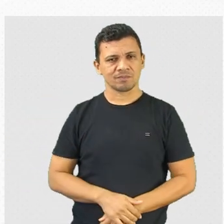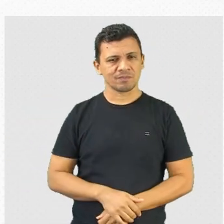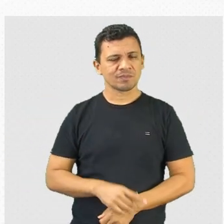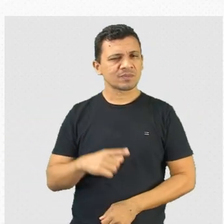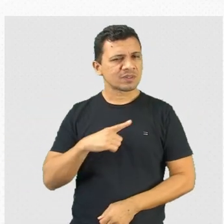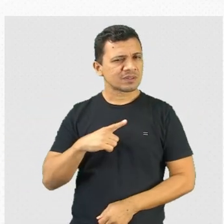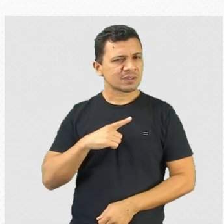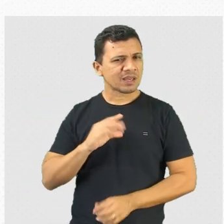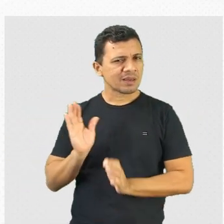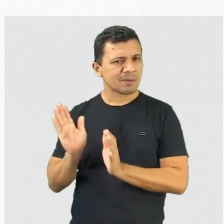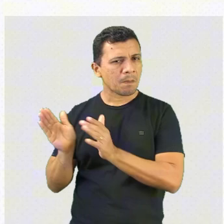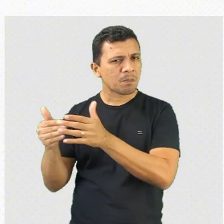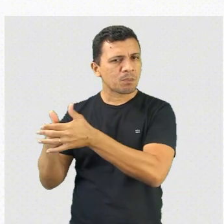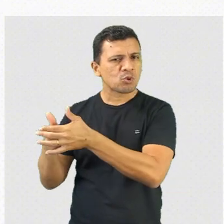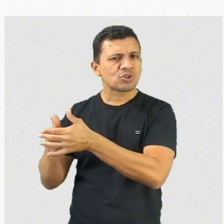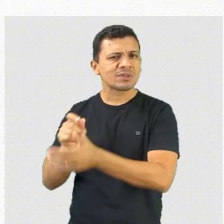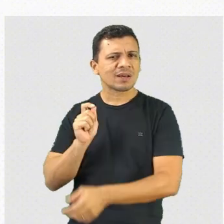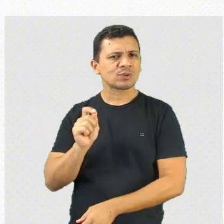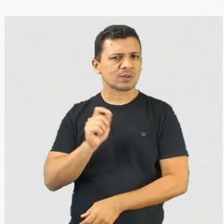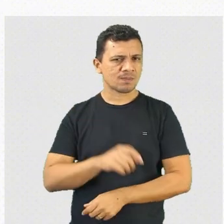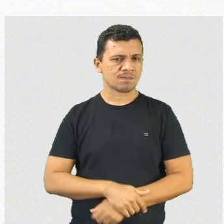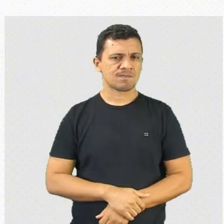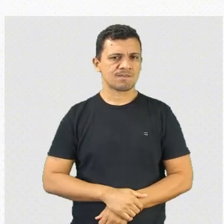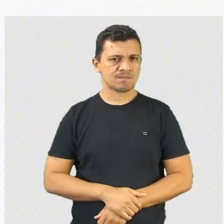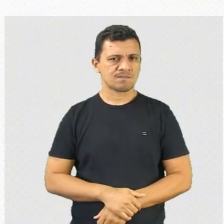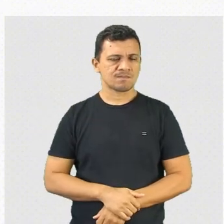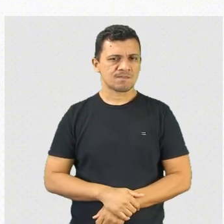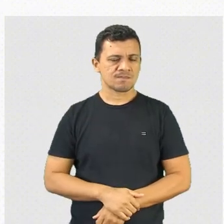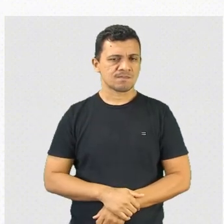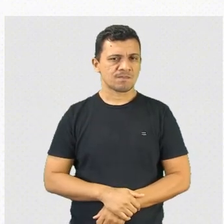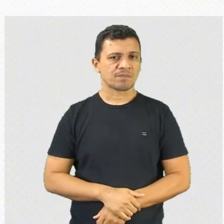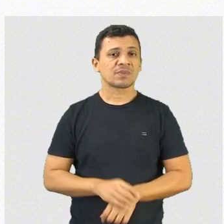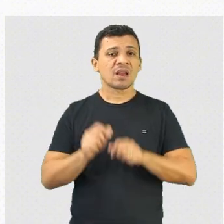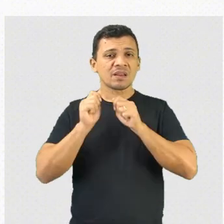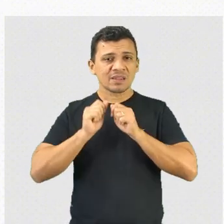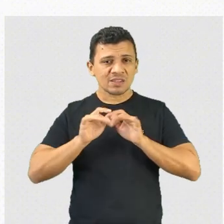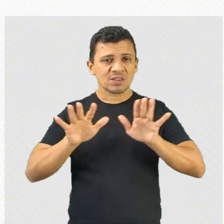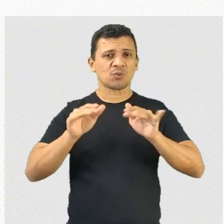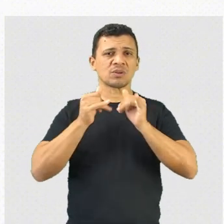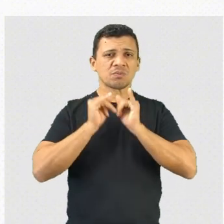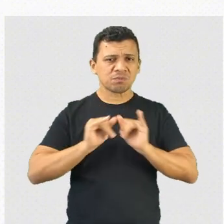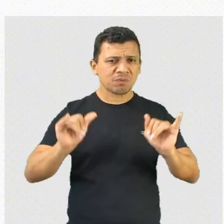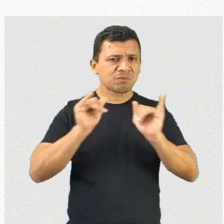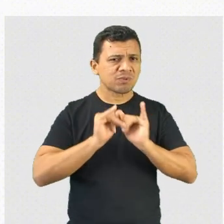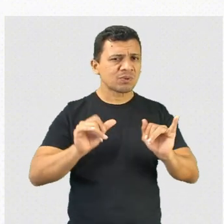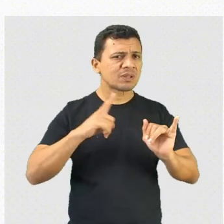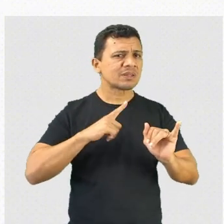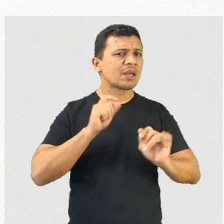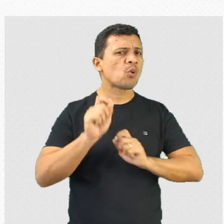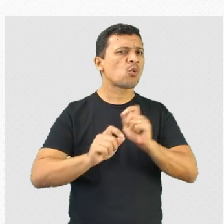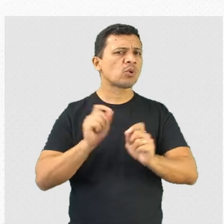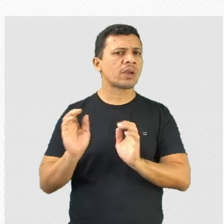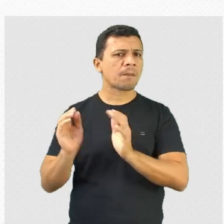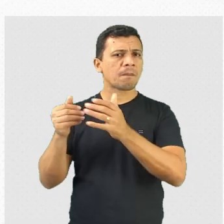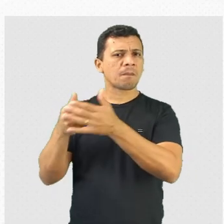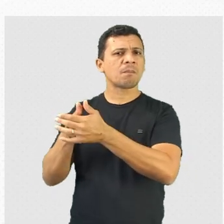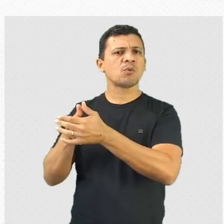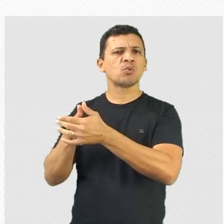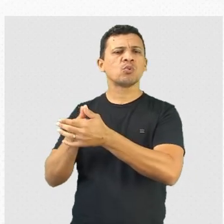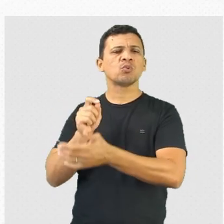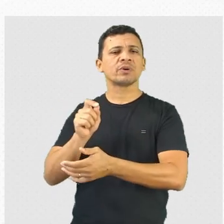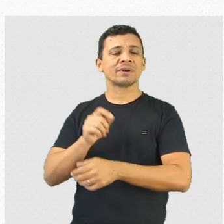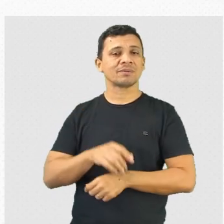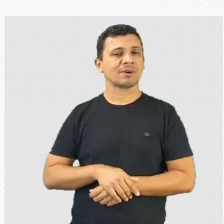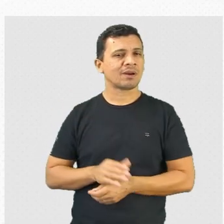detrás dessa divulgação, há por detrás aí desse vetor, né, que divulgou o K-pop para o mundo